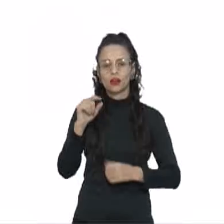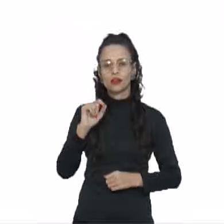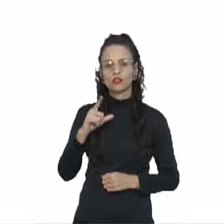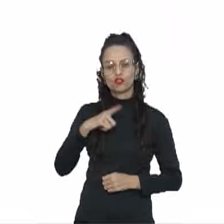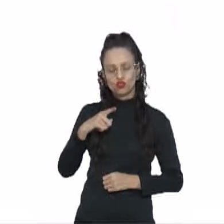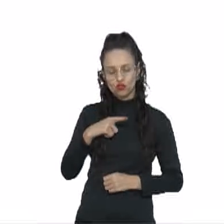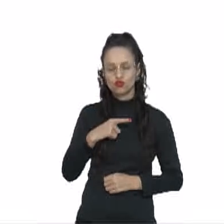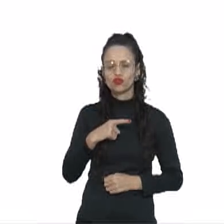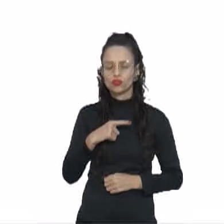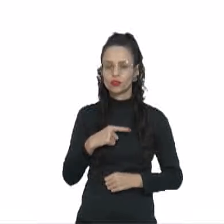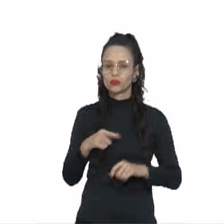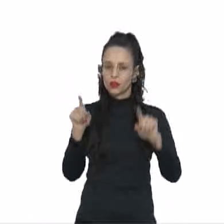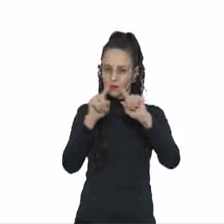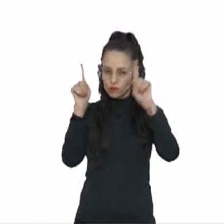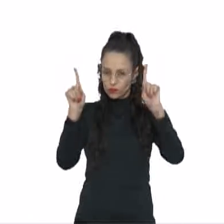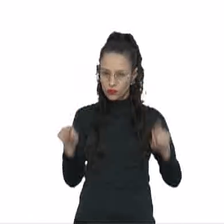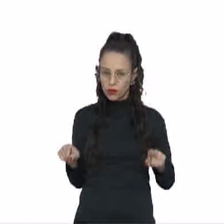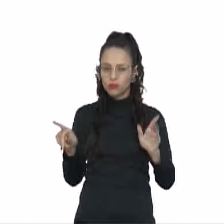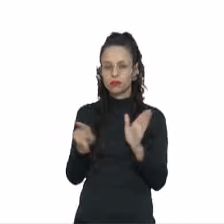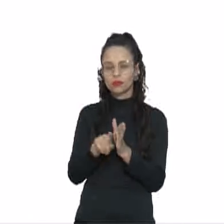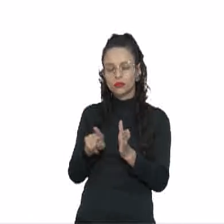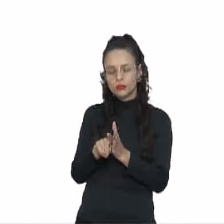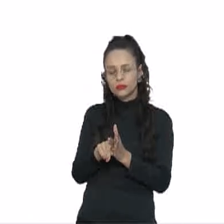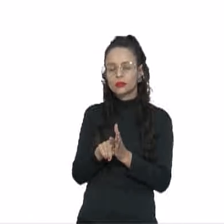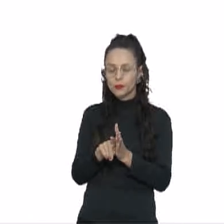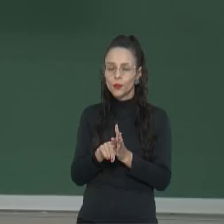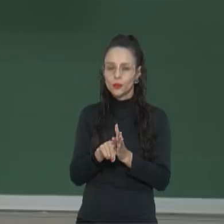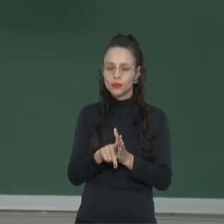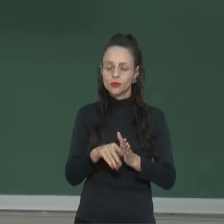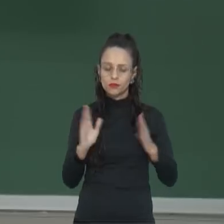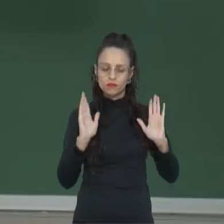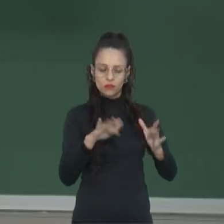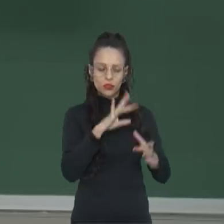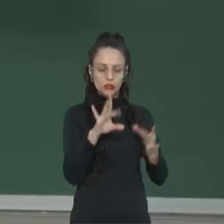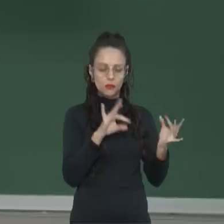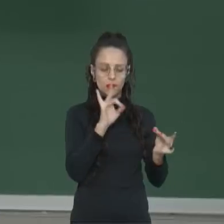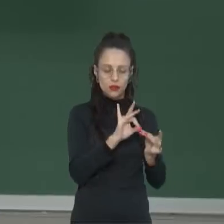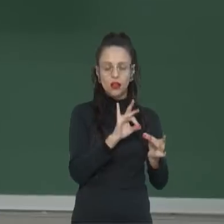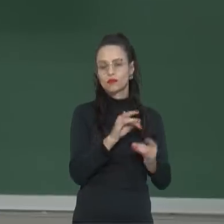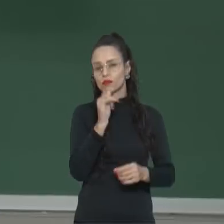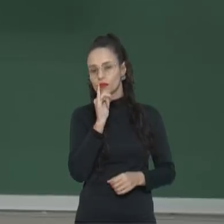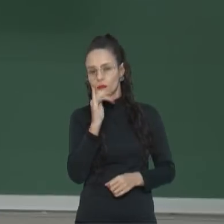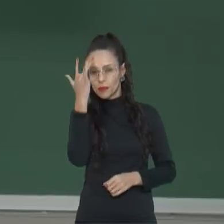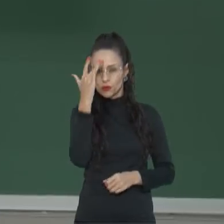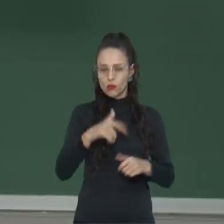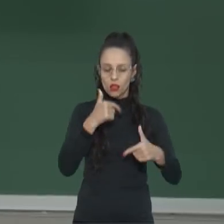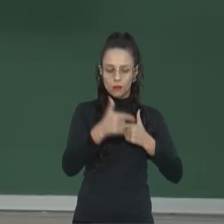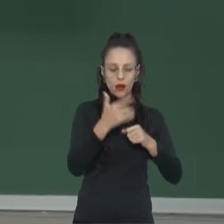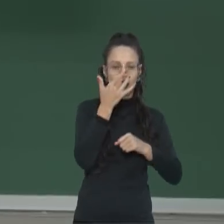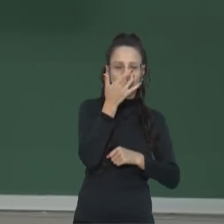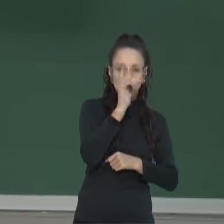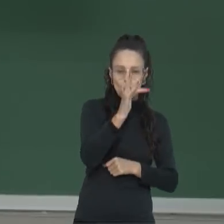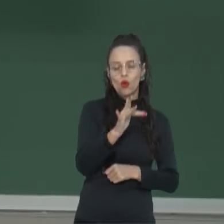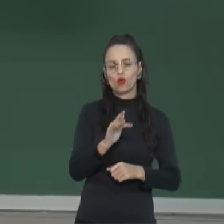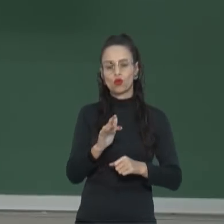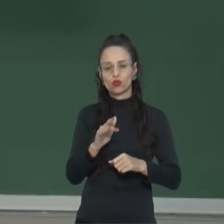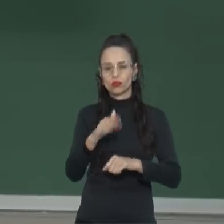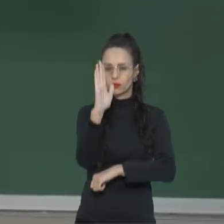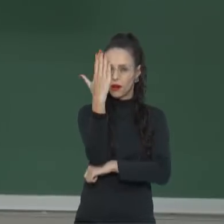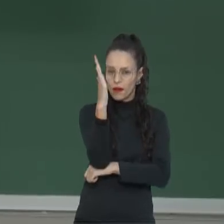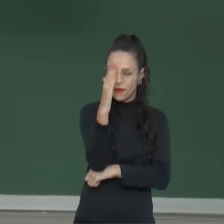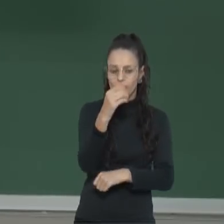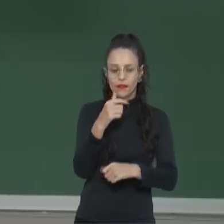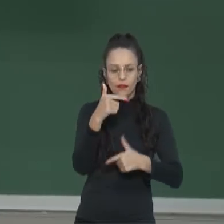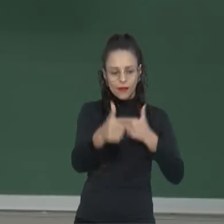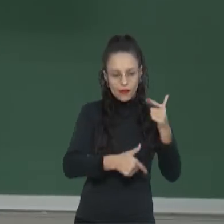funcionários públicos e trabalhadores especializados, como ourives, que trabalha com ouro, marceneiros, né, madeira, pedreiros,